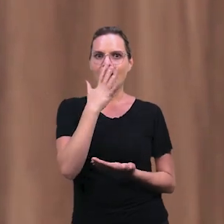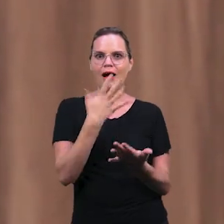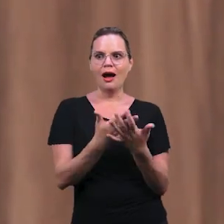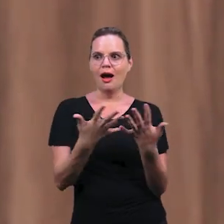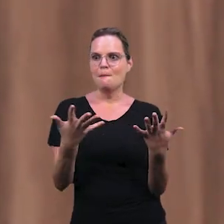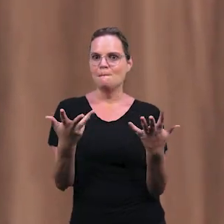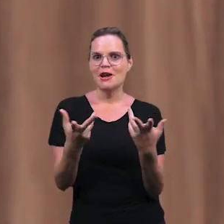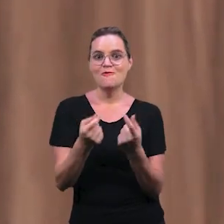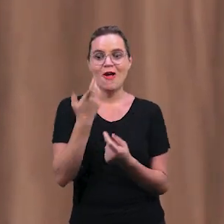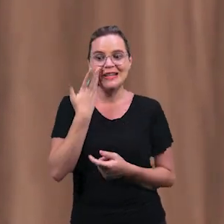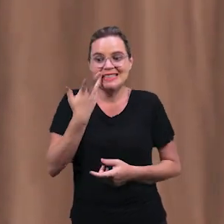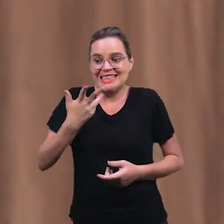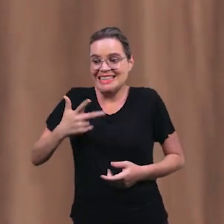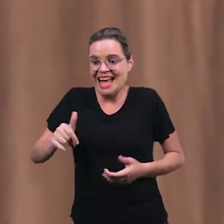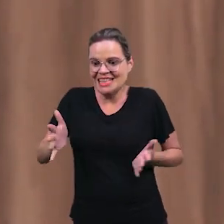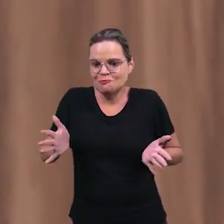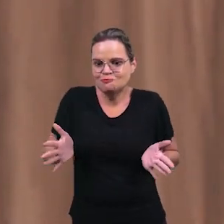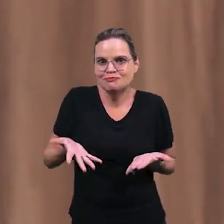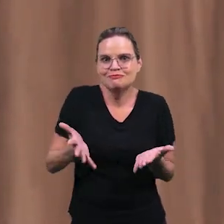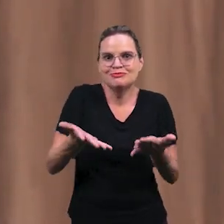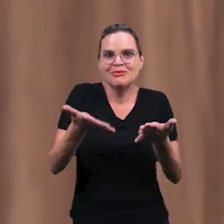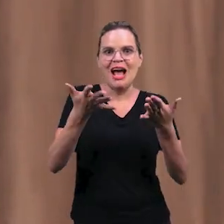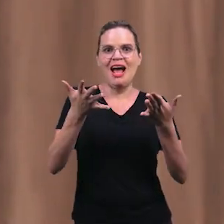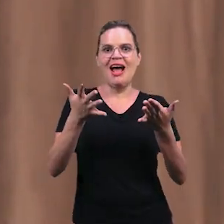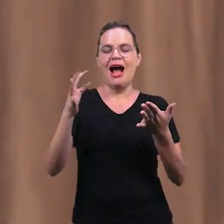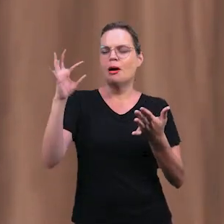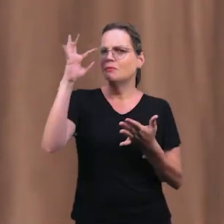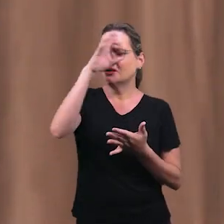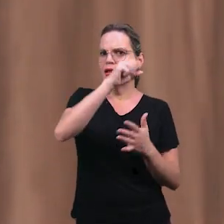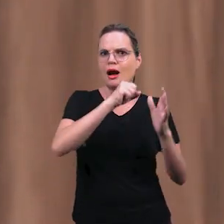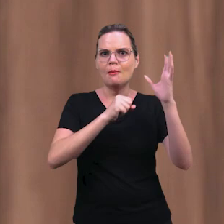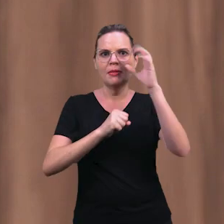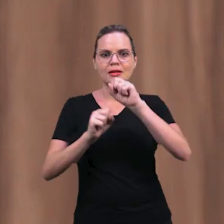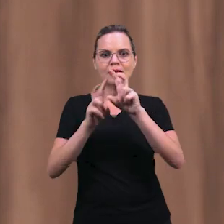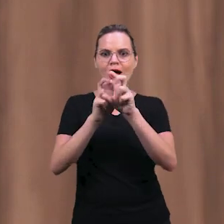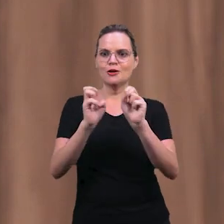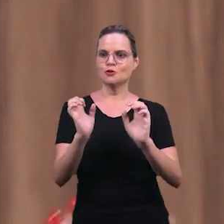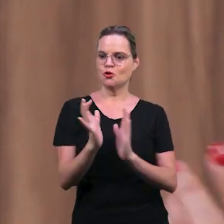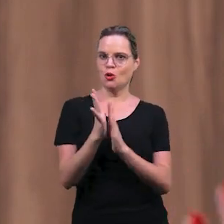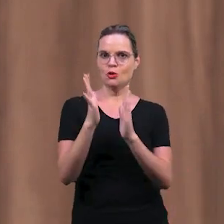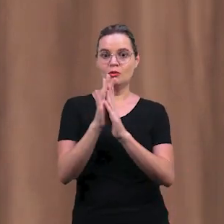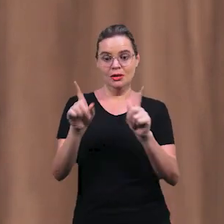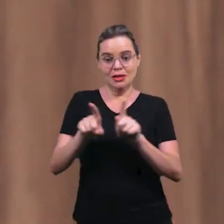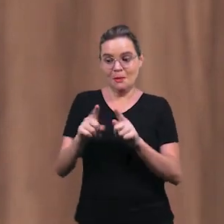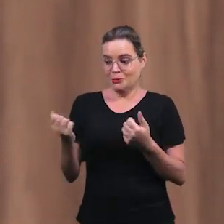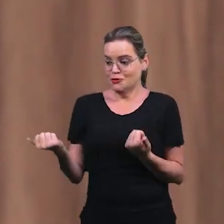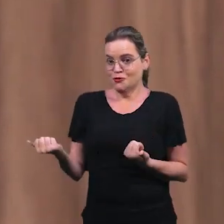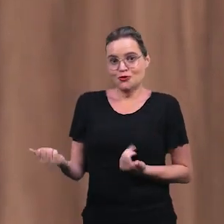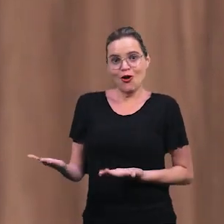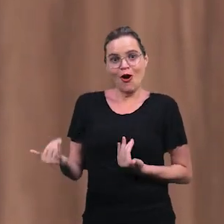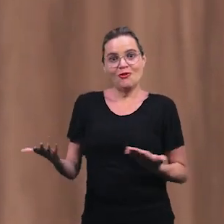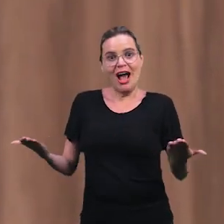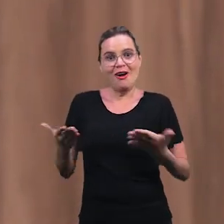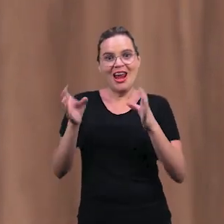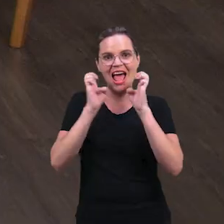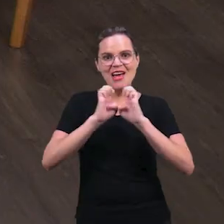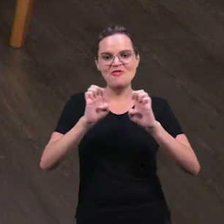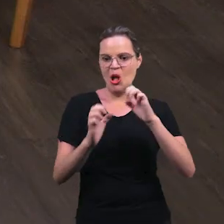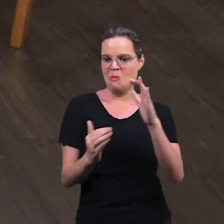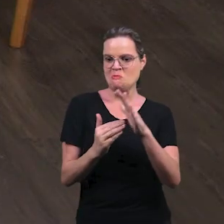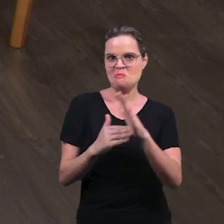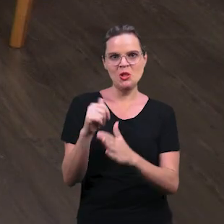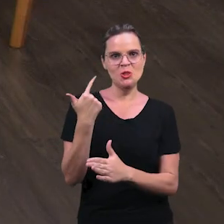linda as nossas crianças serem incentivadas desde a infância a aprender mais sobre o louvor. Agora o trabalho de jovens, né? O Evangelho